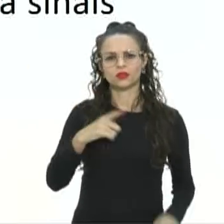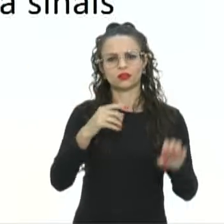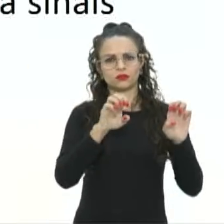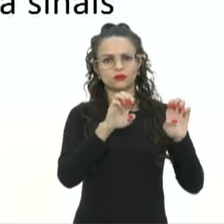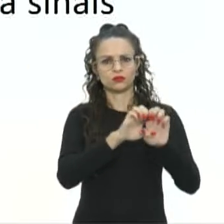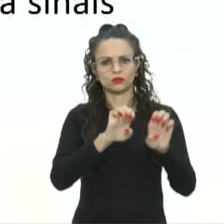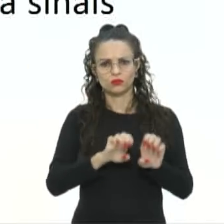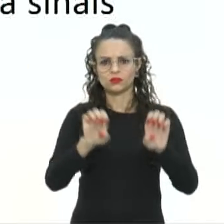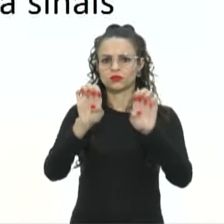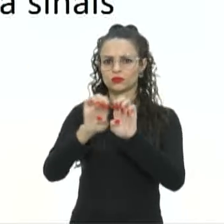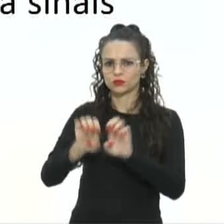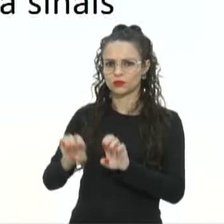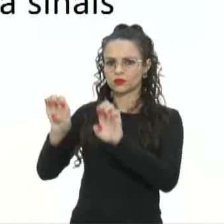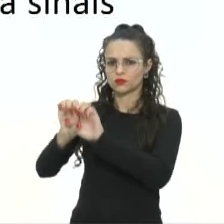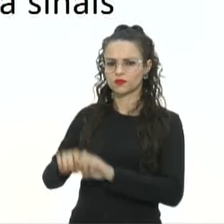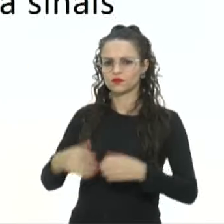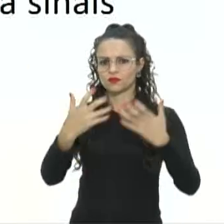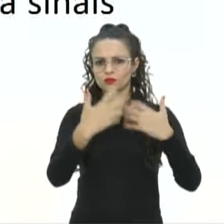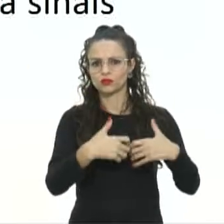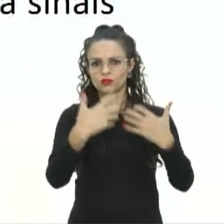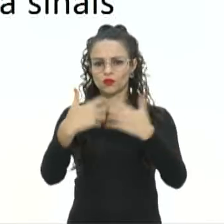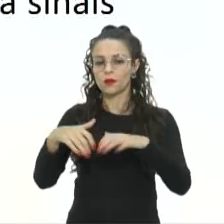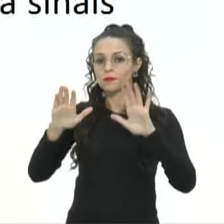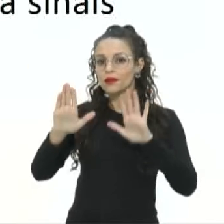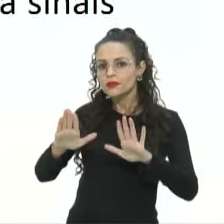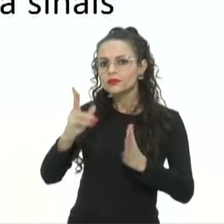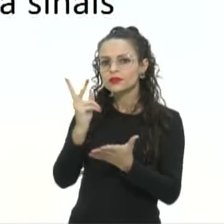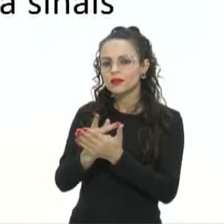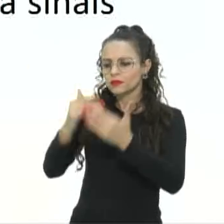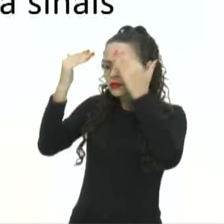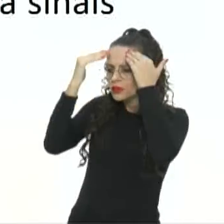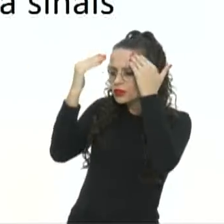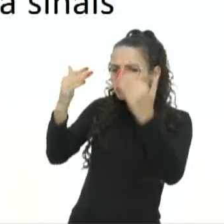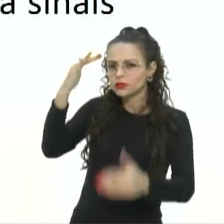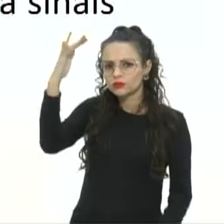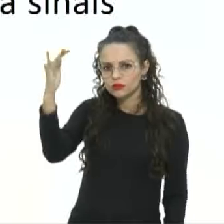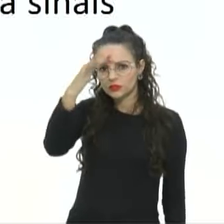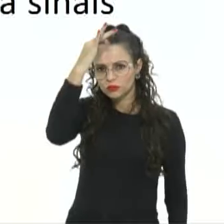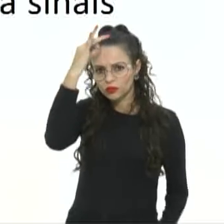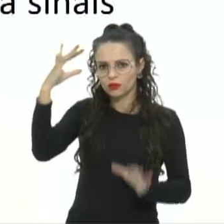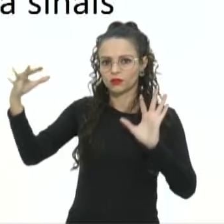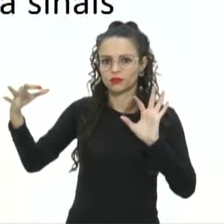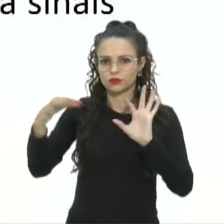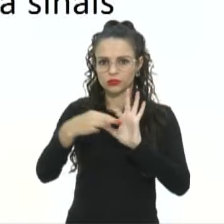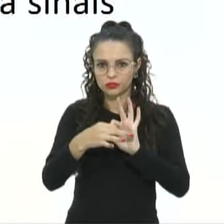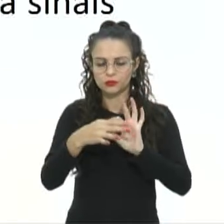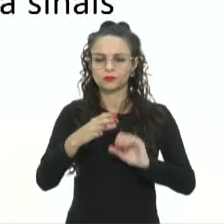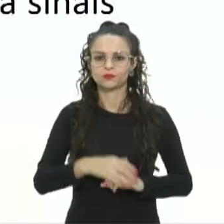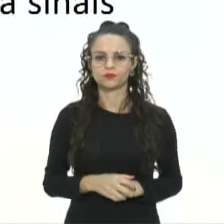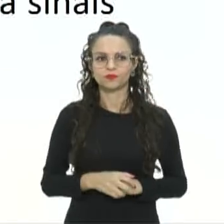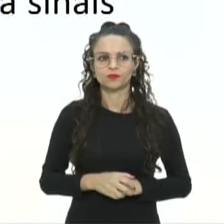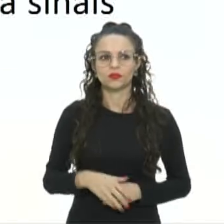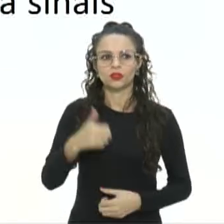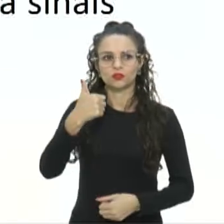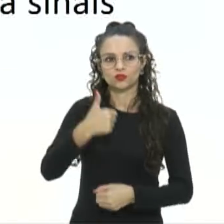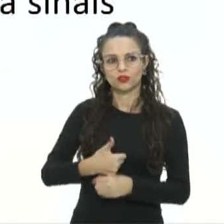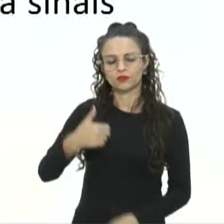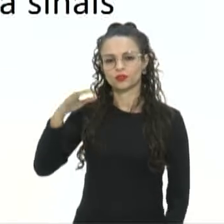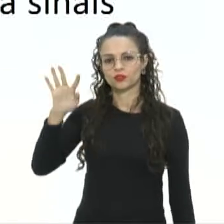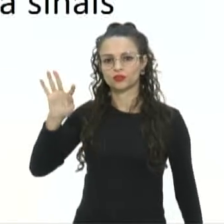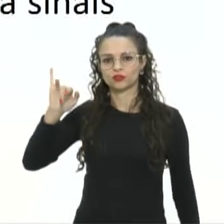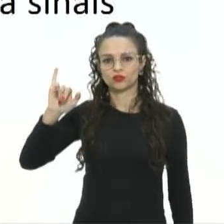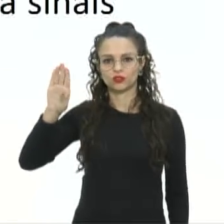estrutura, funcionando automaticamente, mas mantendo o respeito espiritual que os une. Os chefes tibetanos não